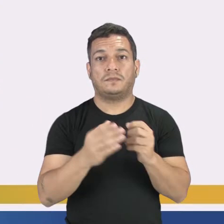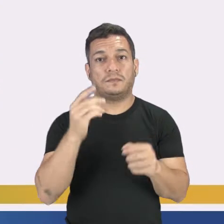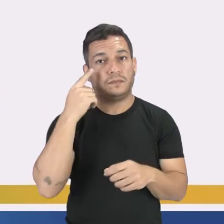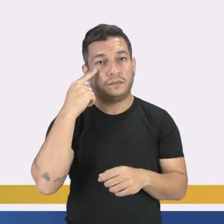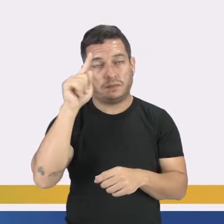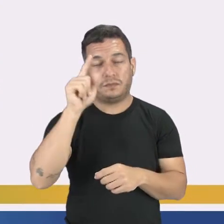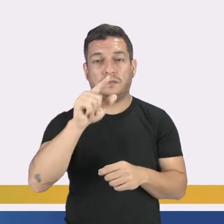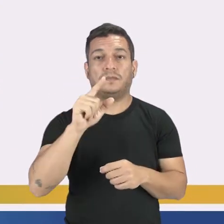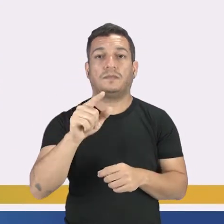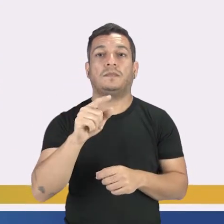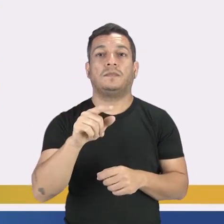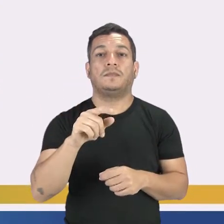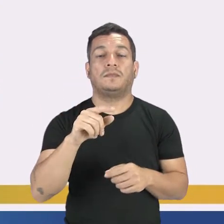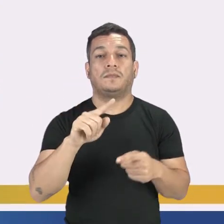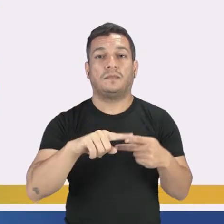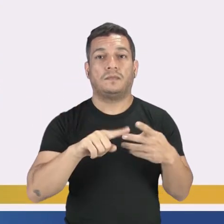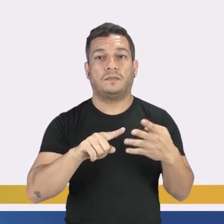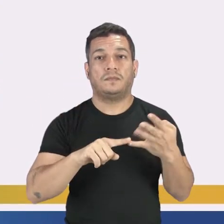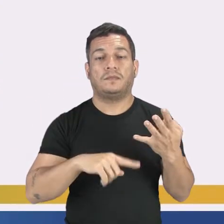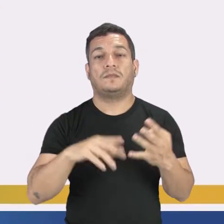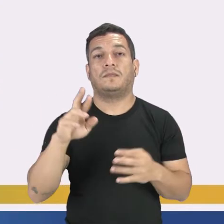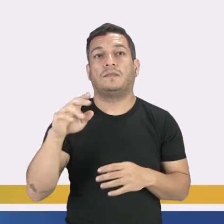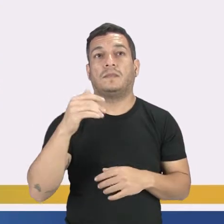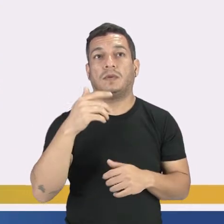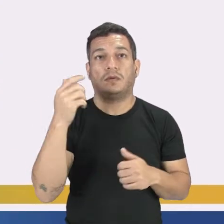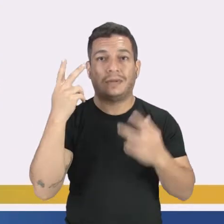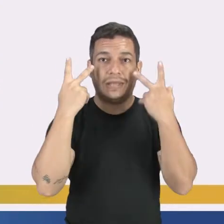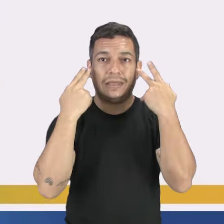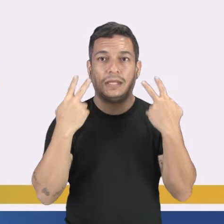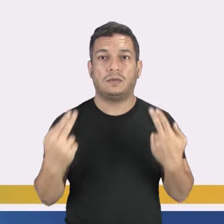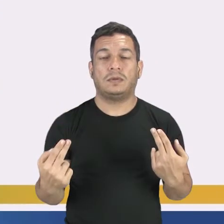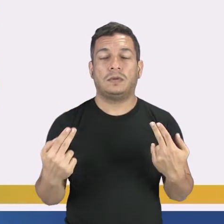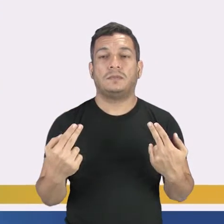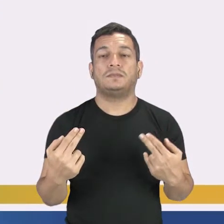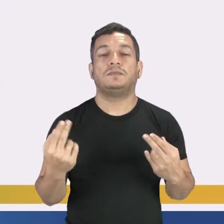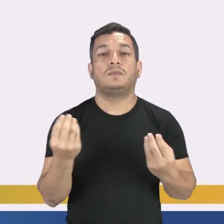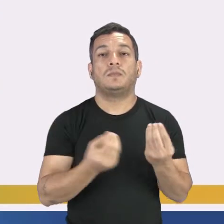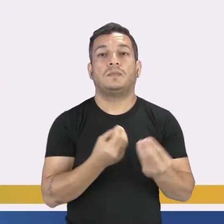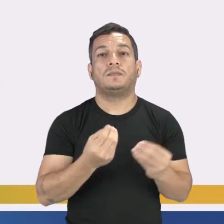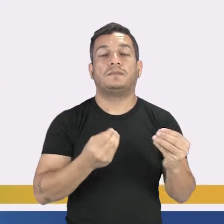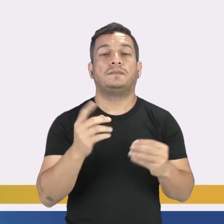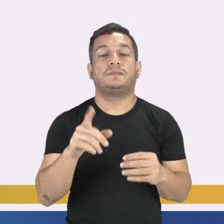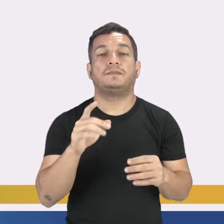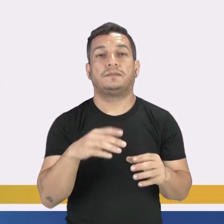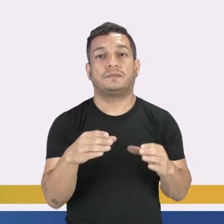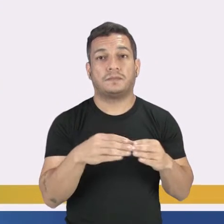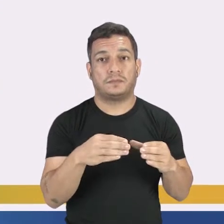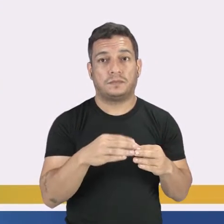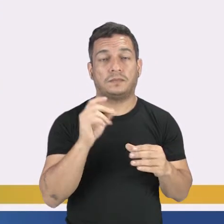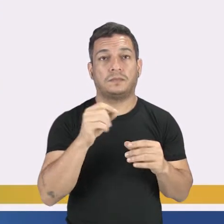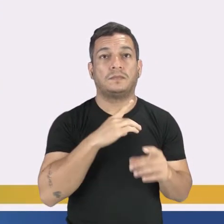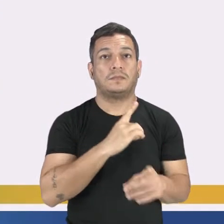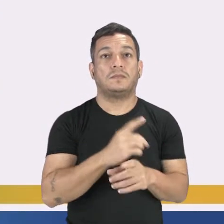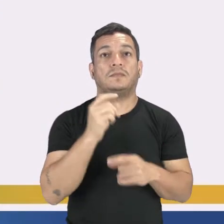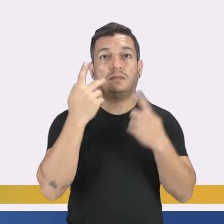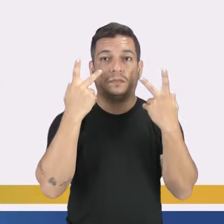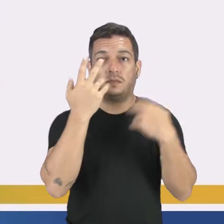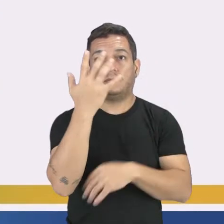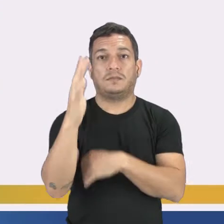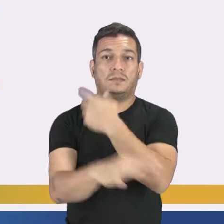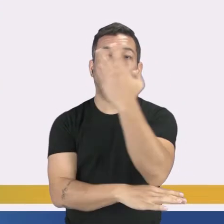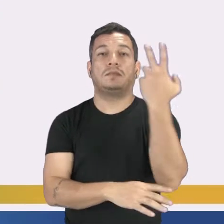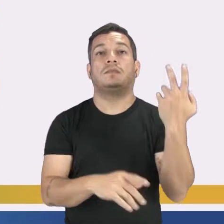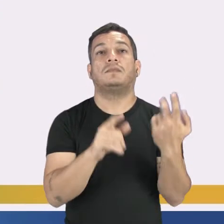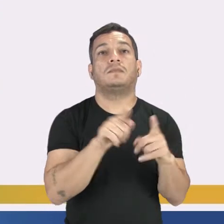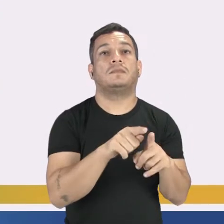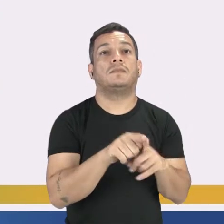elementos radioativos. O primeiro tipo, o tipo natural. As famílias radioativas naturais são encontradas na natureza,